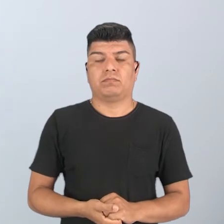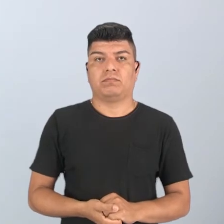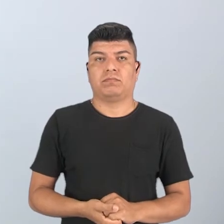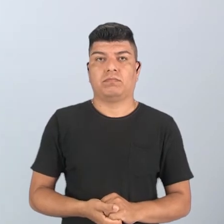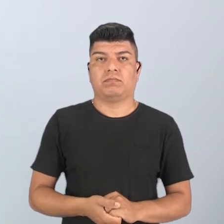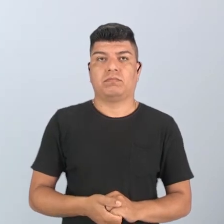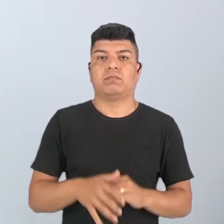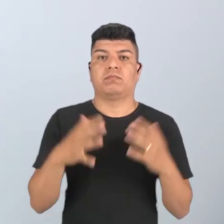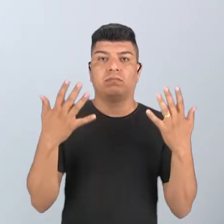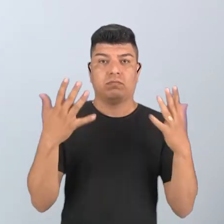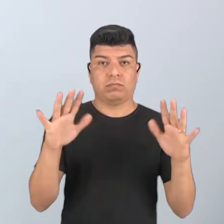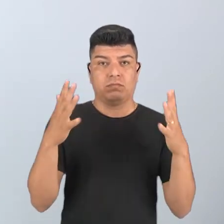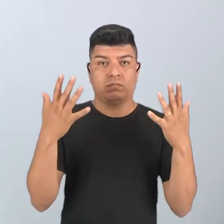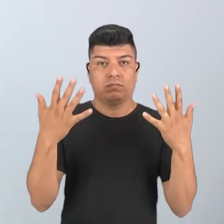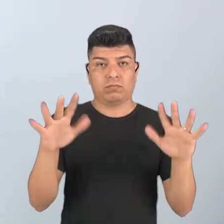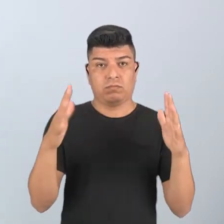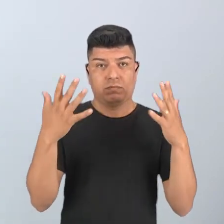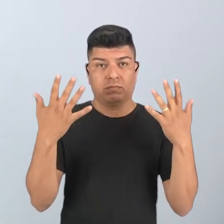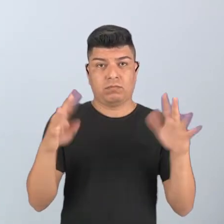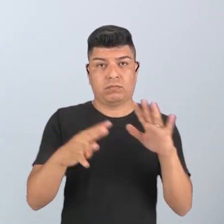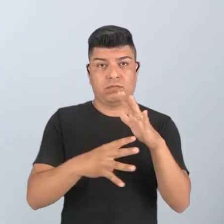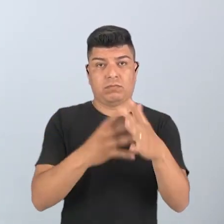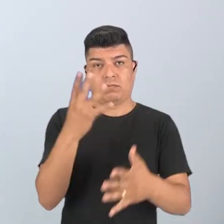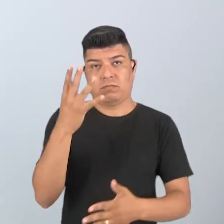Sem a pausa.